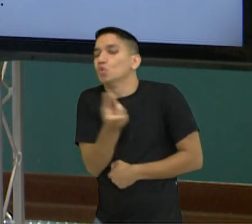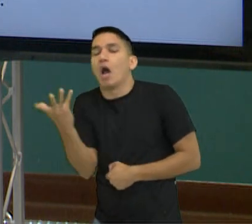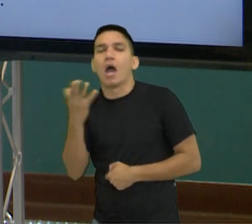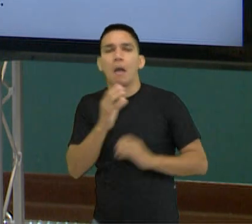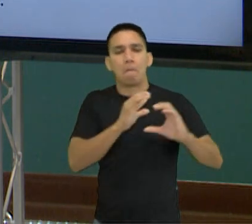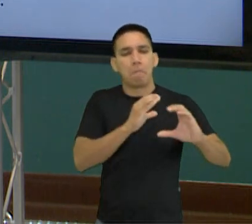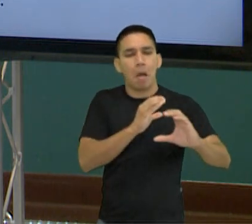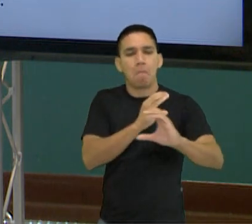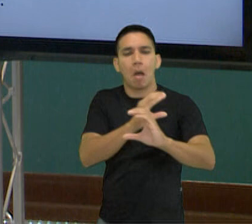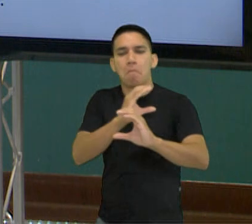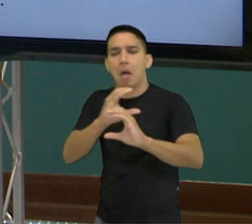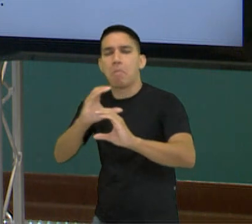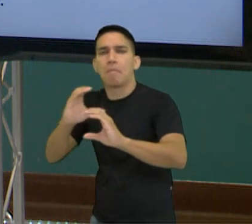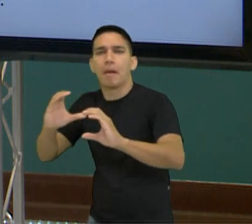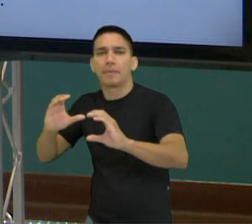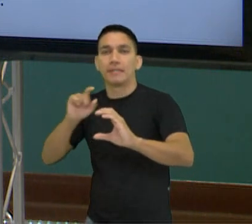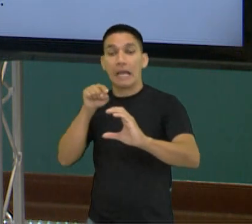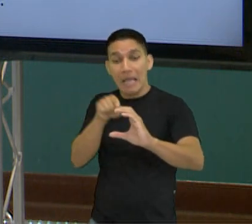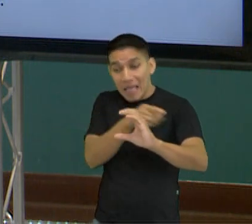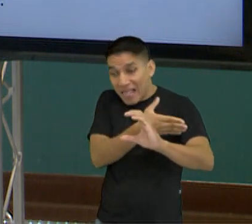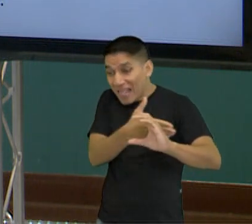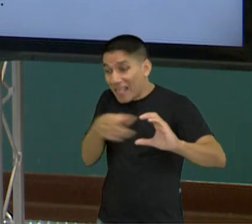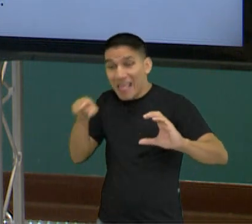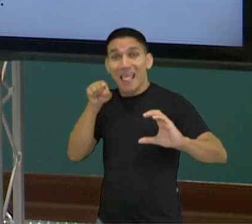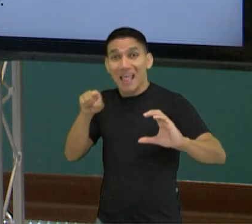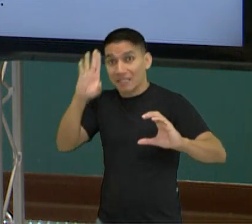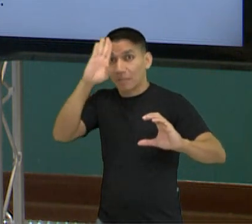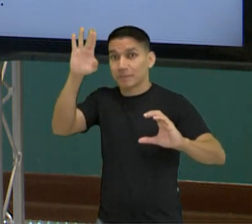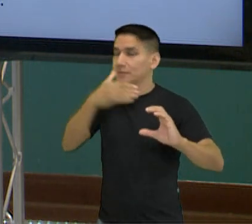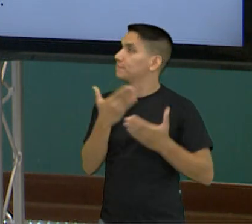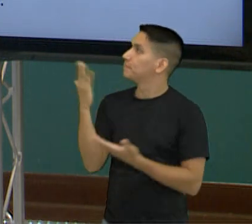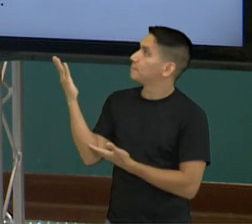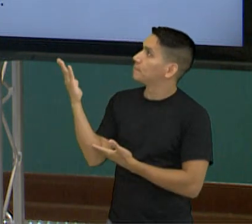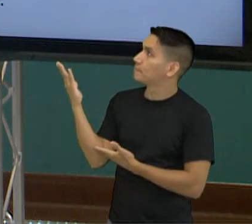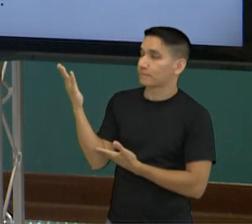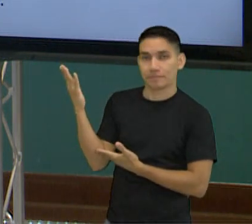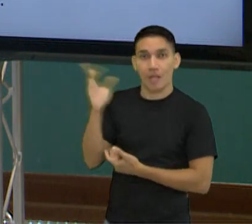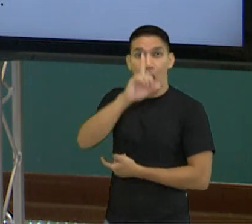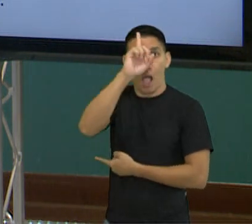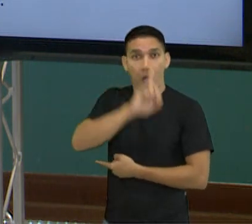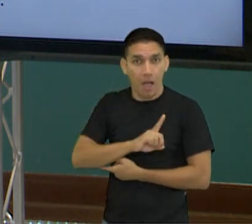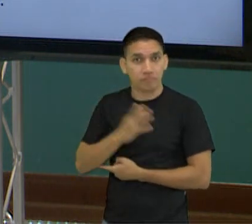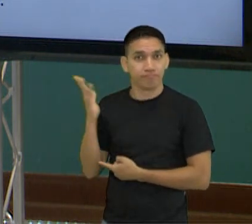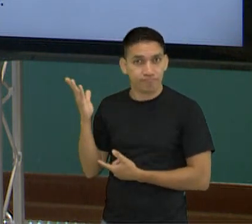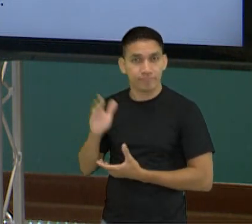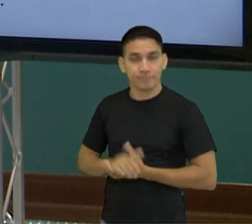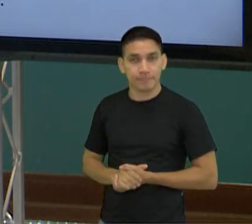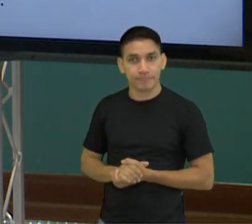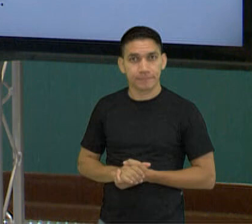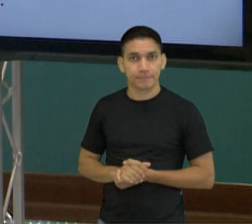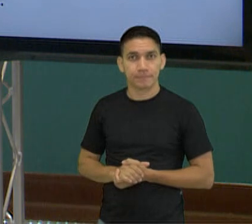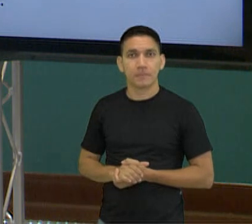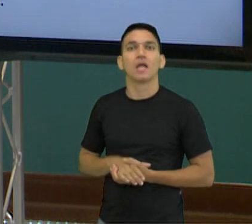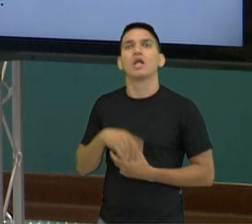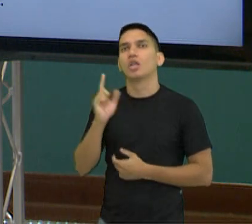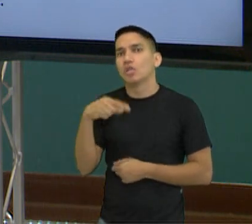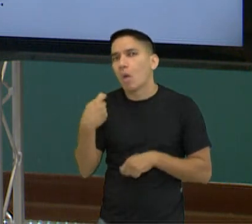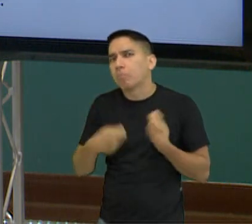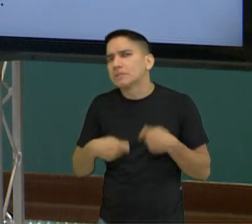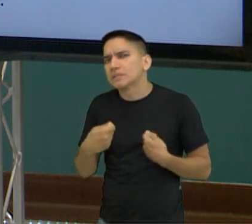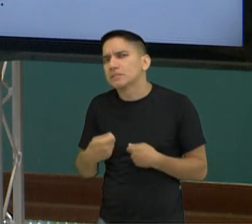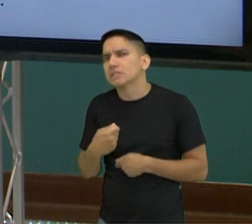a sequência que reúne o maior número de carbonos é esta sequência que está em amarelo. Aí nós